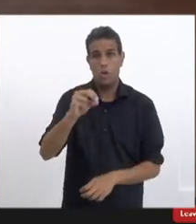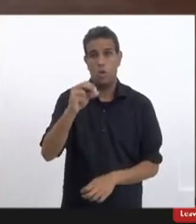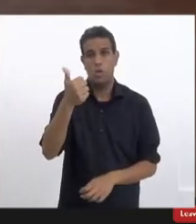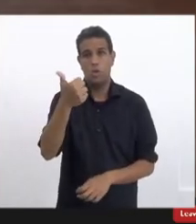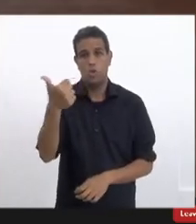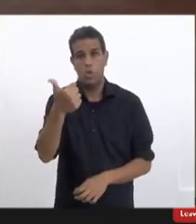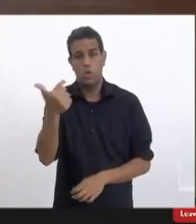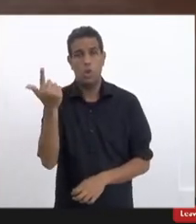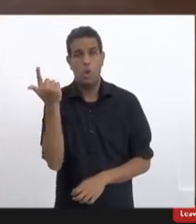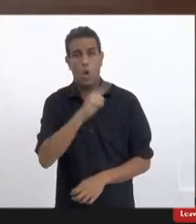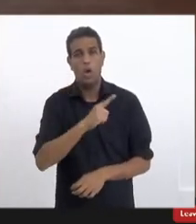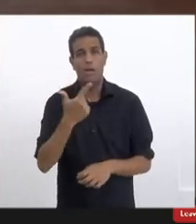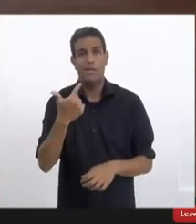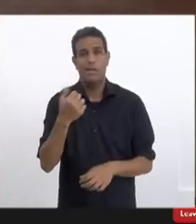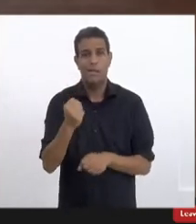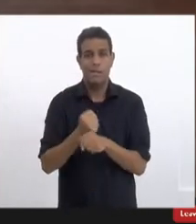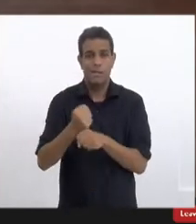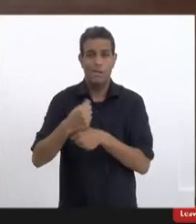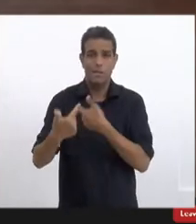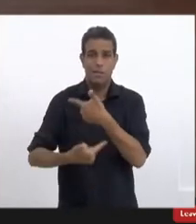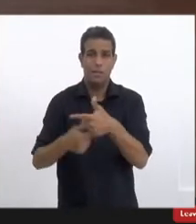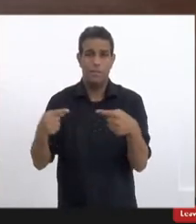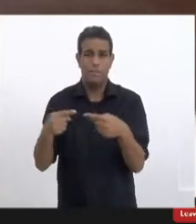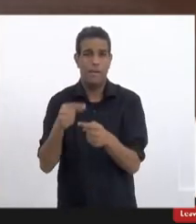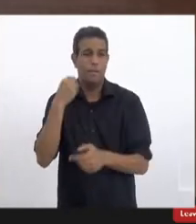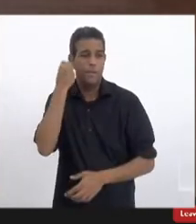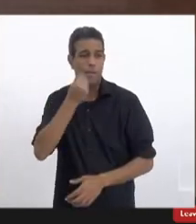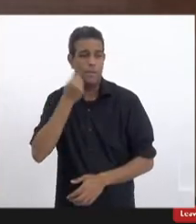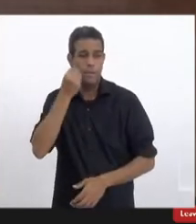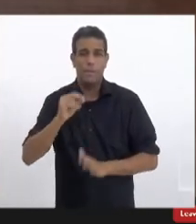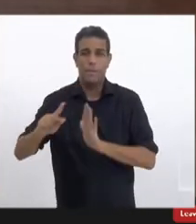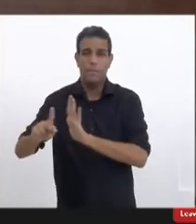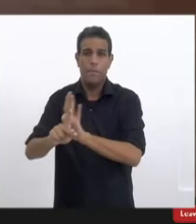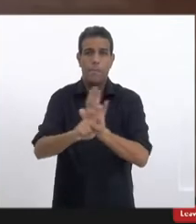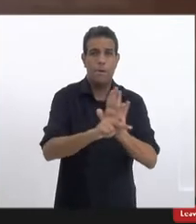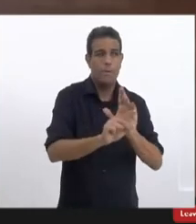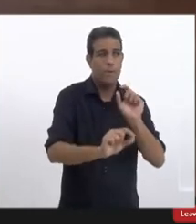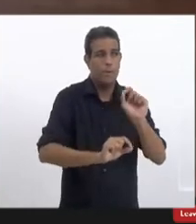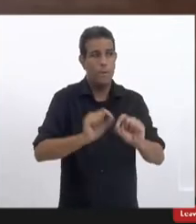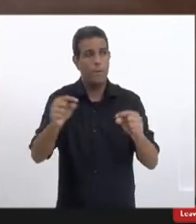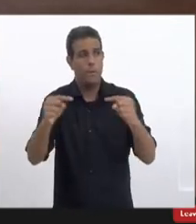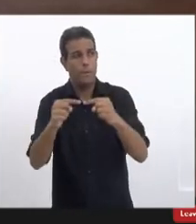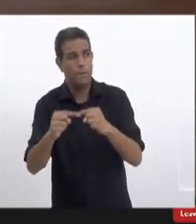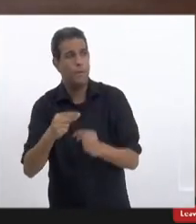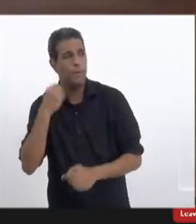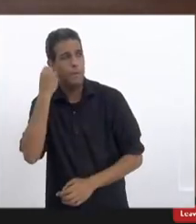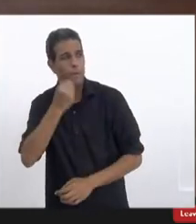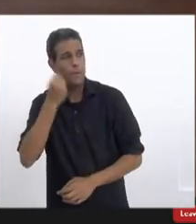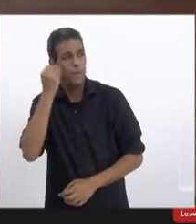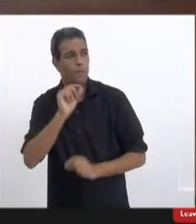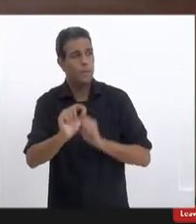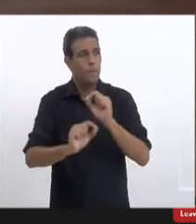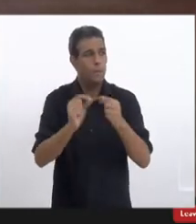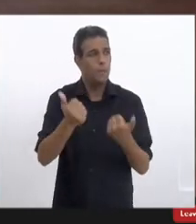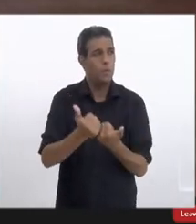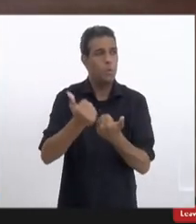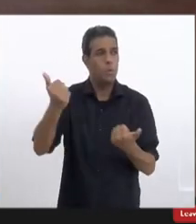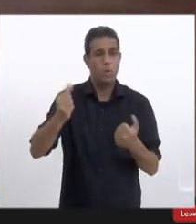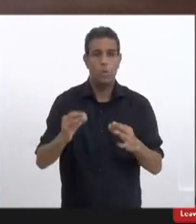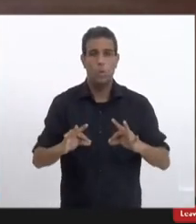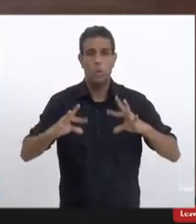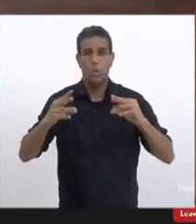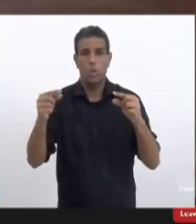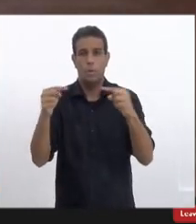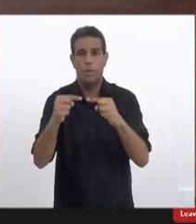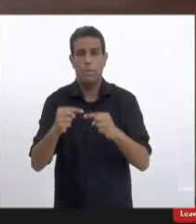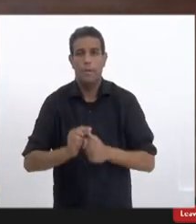Defensoria Pública, quase 10 anos, da minha experiência no plantão judiciário da Defensoria, da minha experiência como coordenadora de todo o